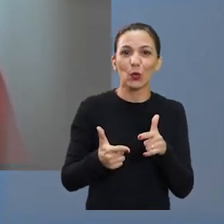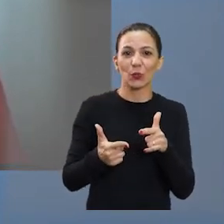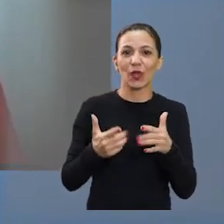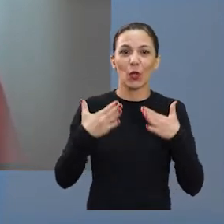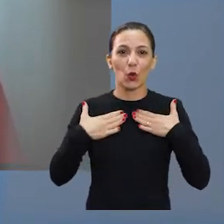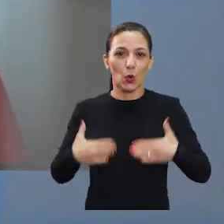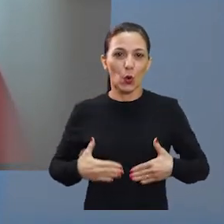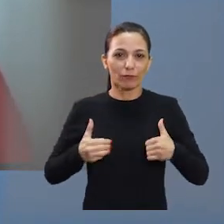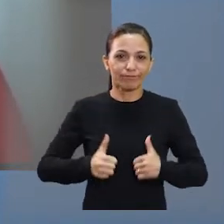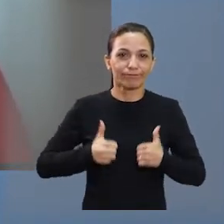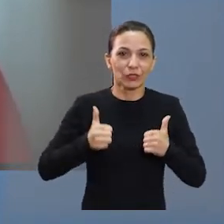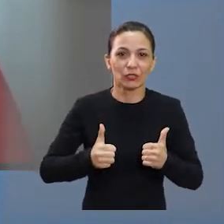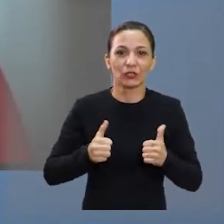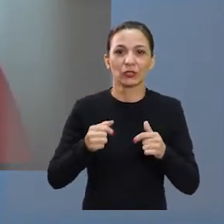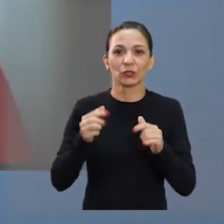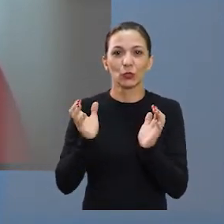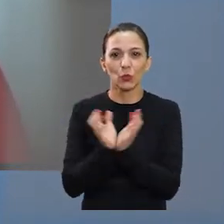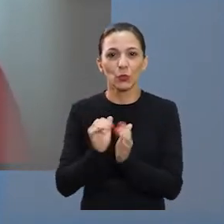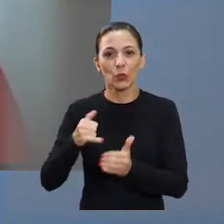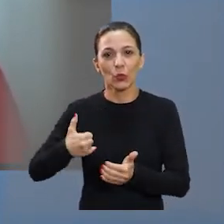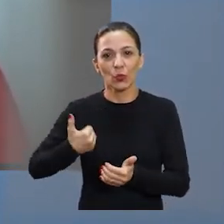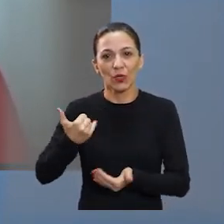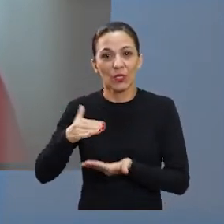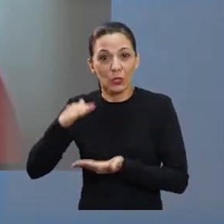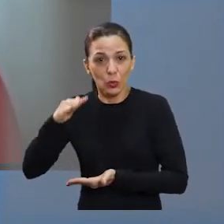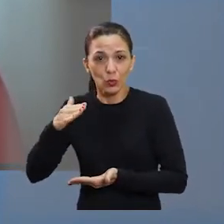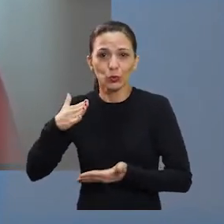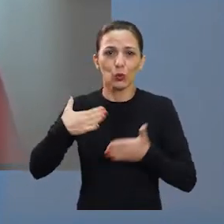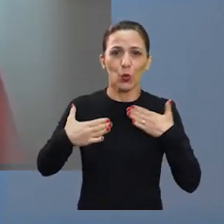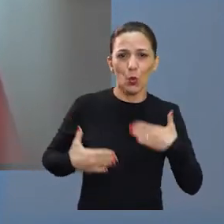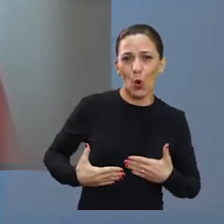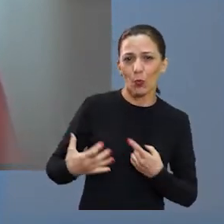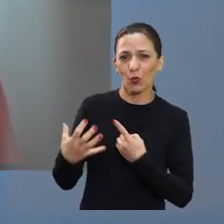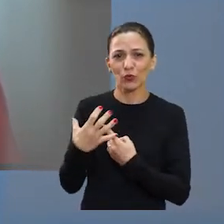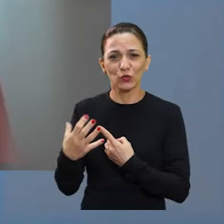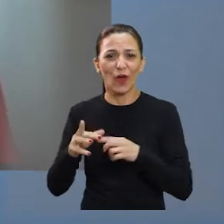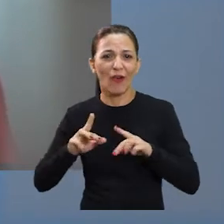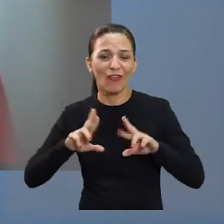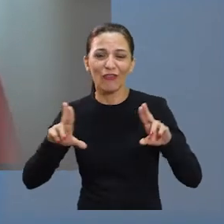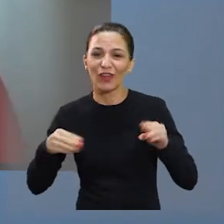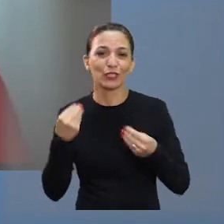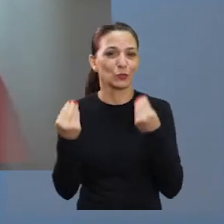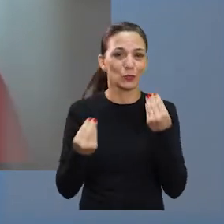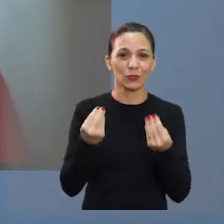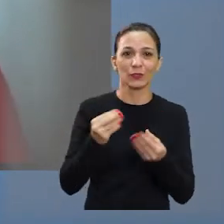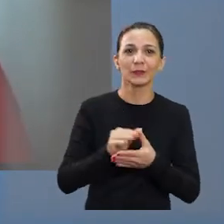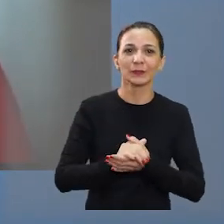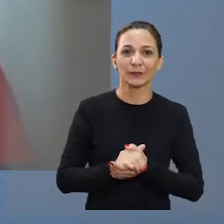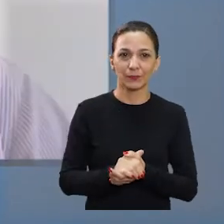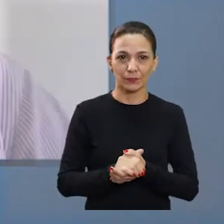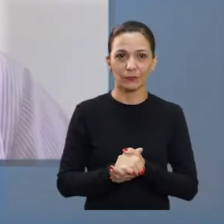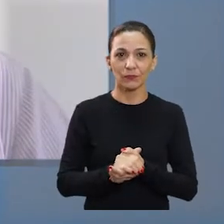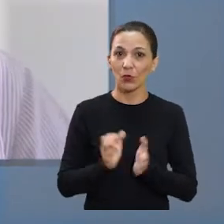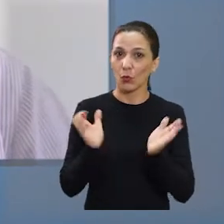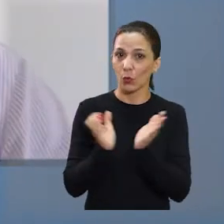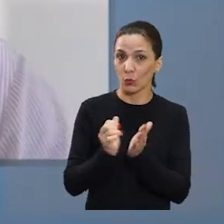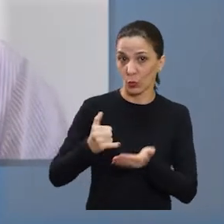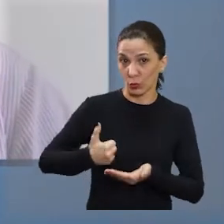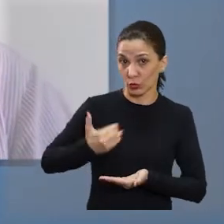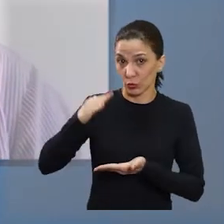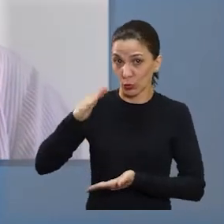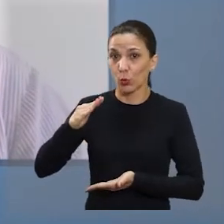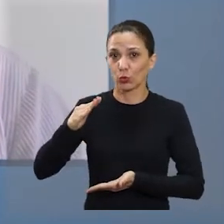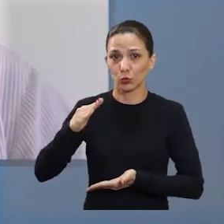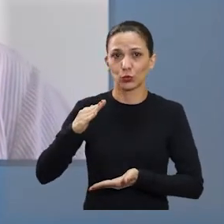Eu gostaria que você falasse um pouco sobre essa questão da imunidade, sobre a própria formação da resposta imunológica nesse grupo. O